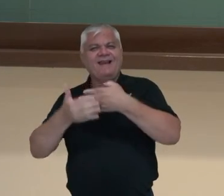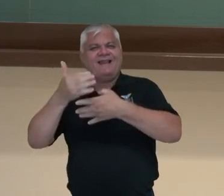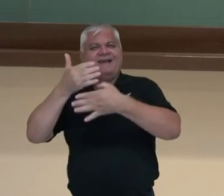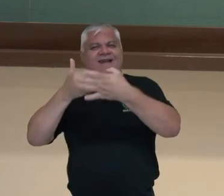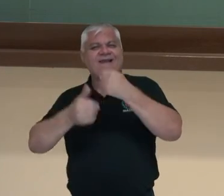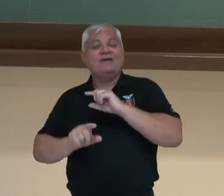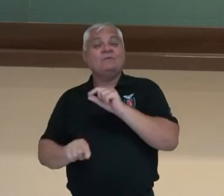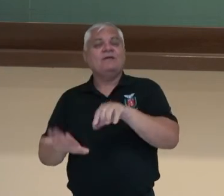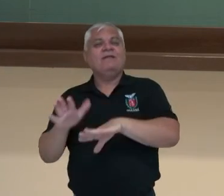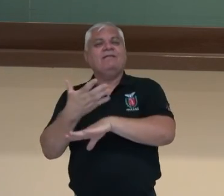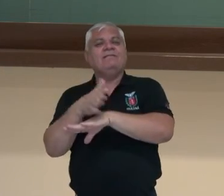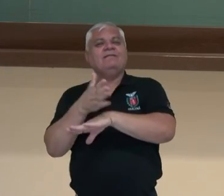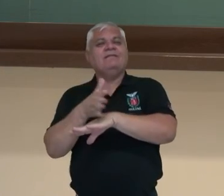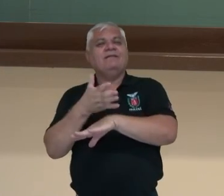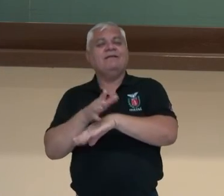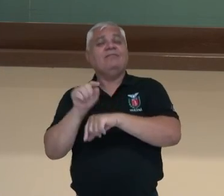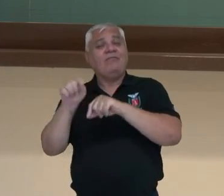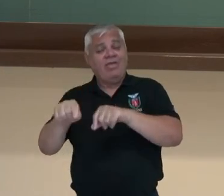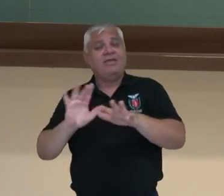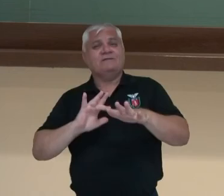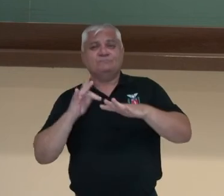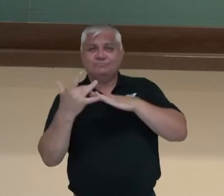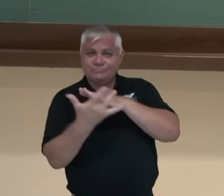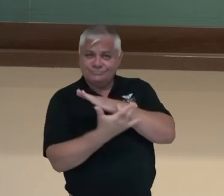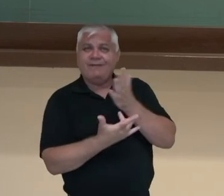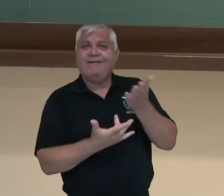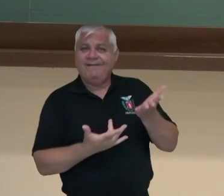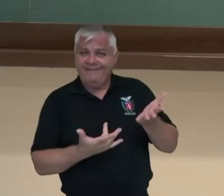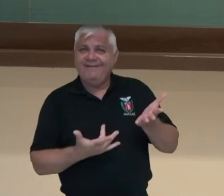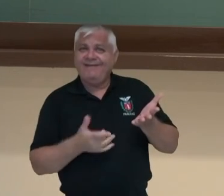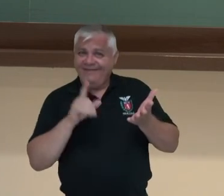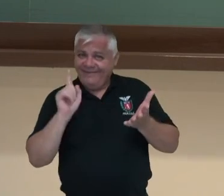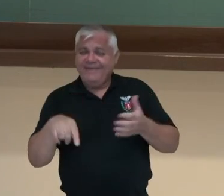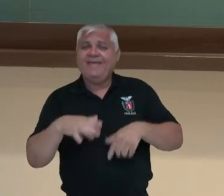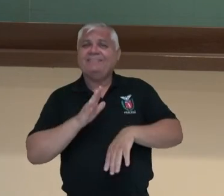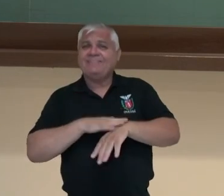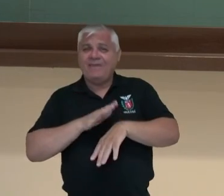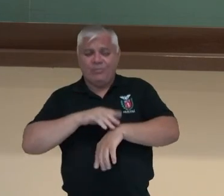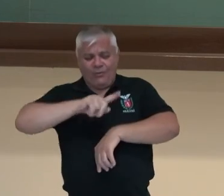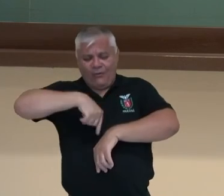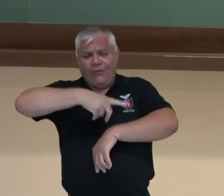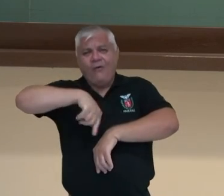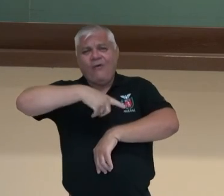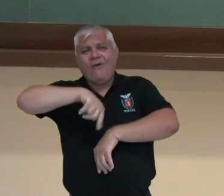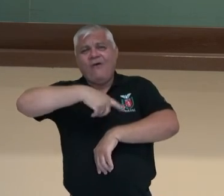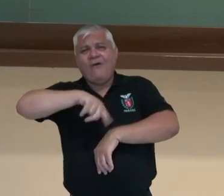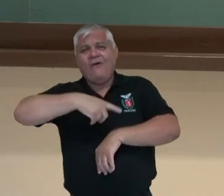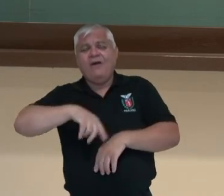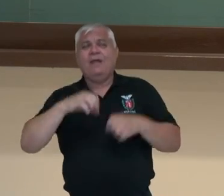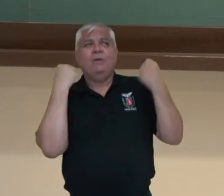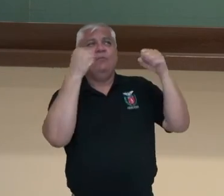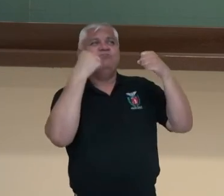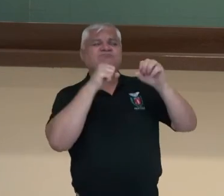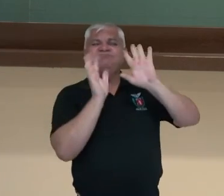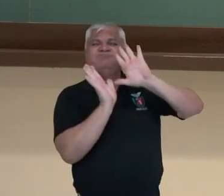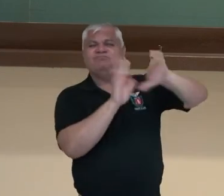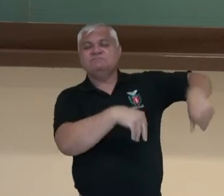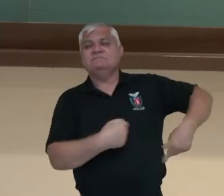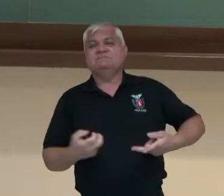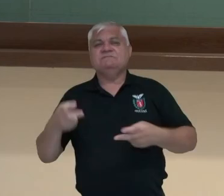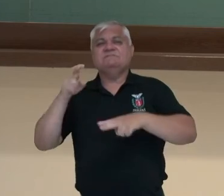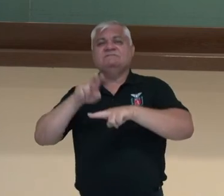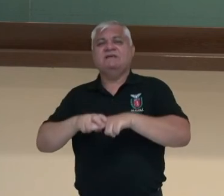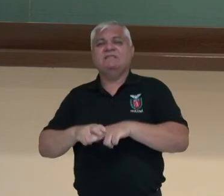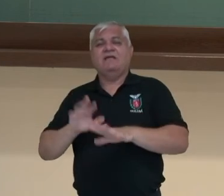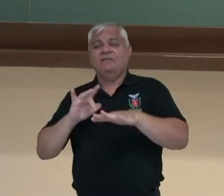ele pratica? Claro, é a rede social. Ele pega o tempo dele que ele podia praticar um exercício físico e está onde?